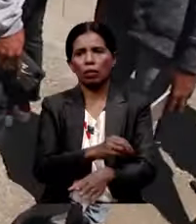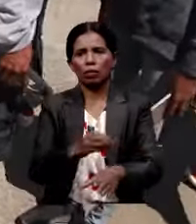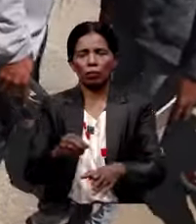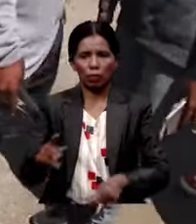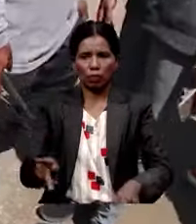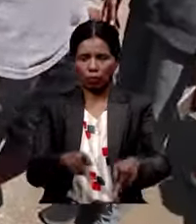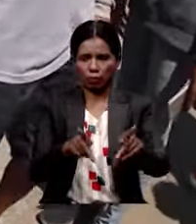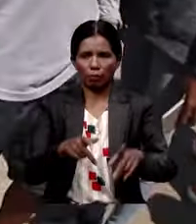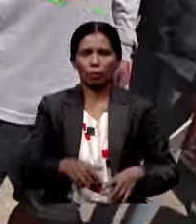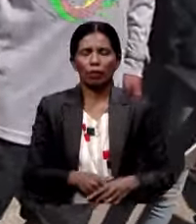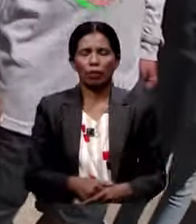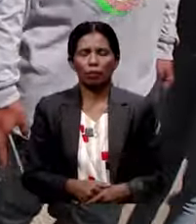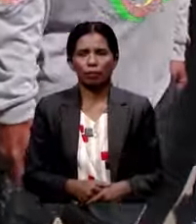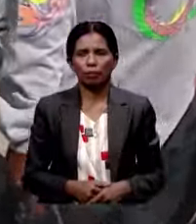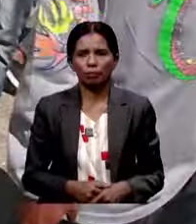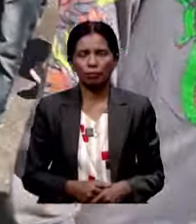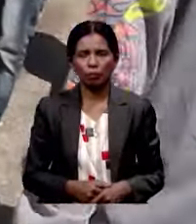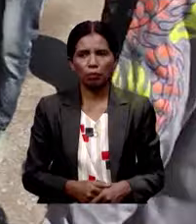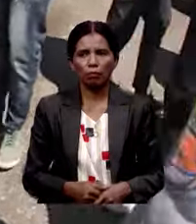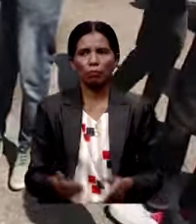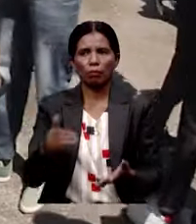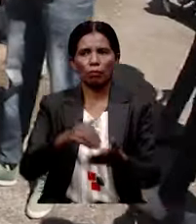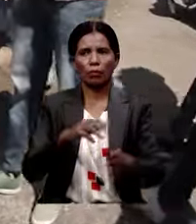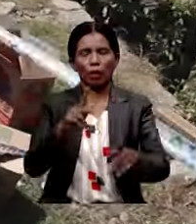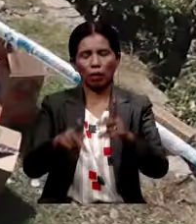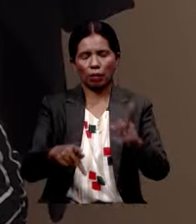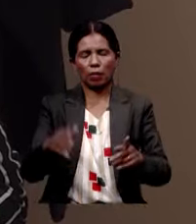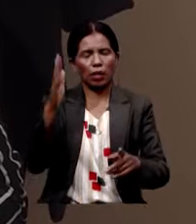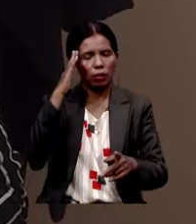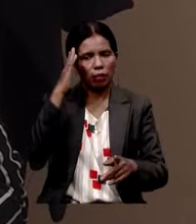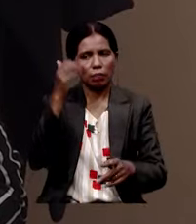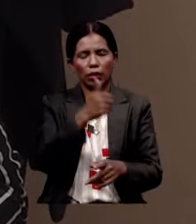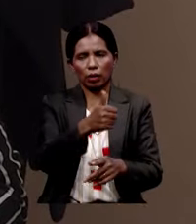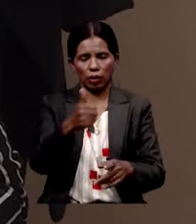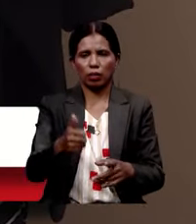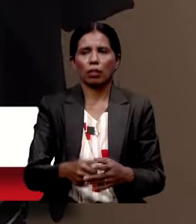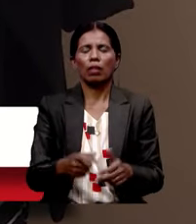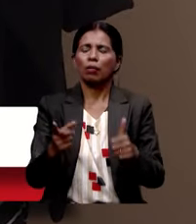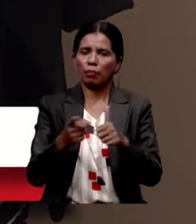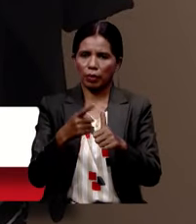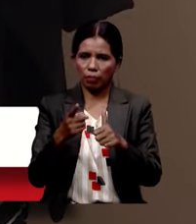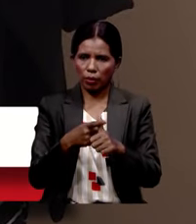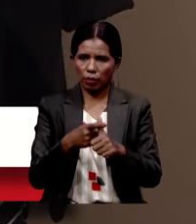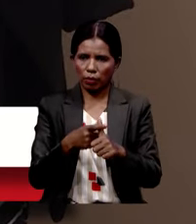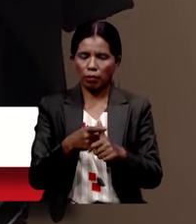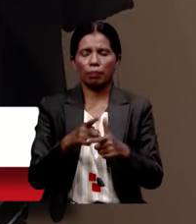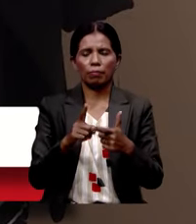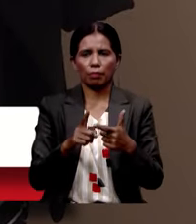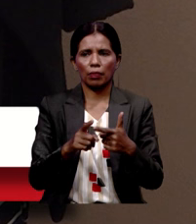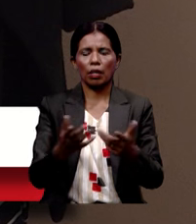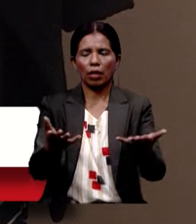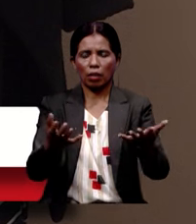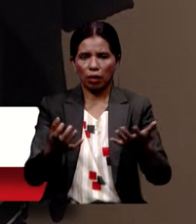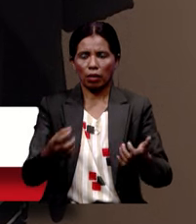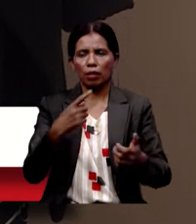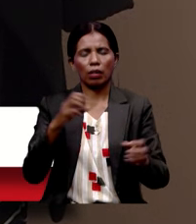público. Filha fala, vai, é a consciência e pereira, minha. Né, primeiro, mas vê a